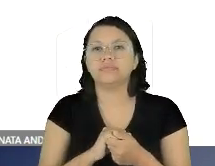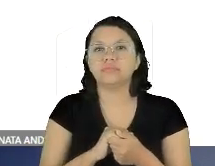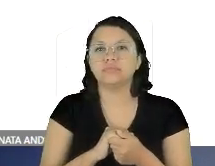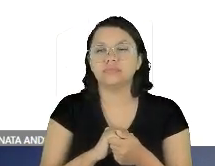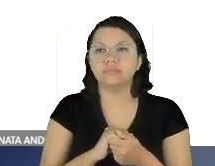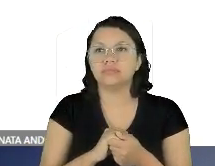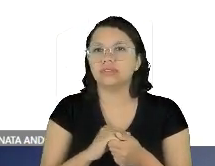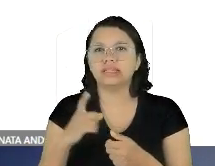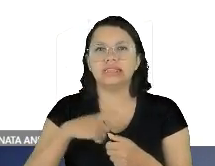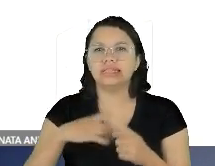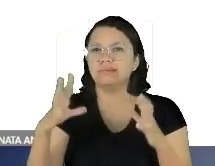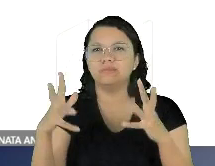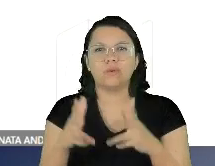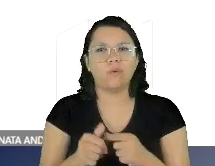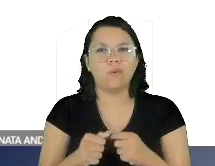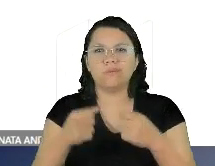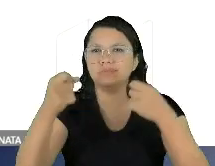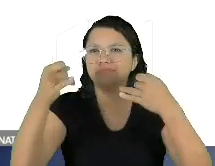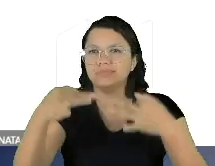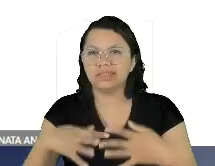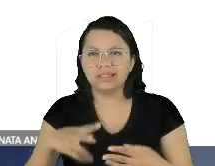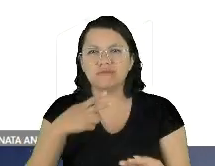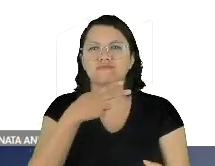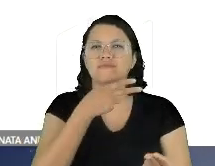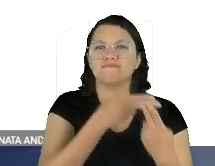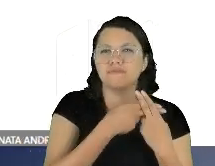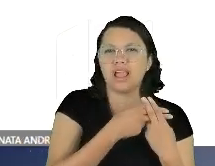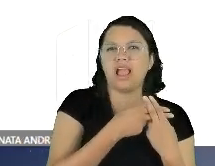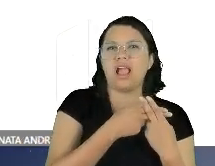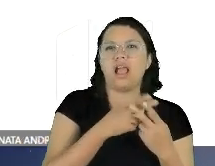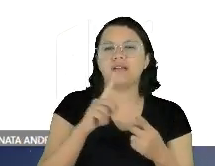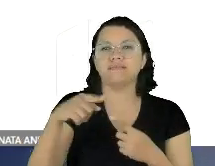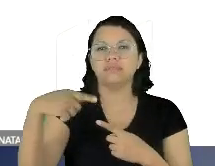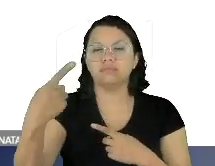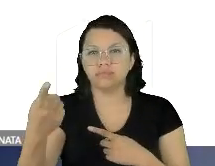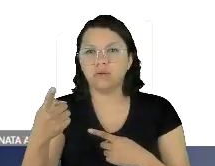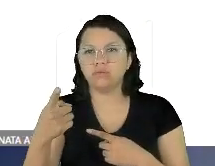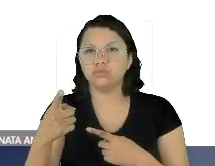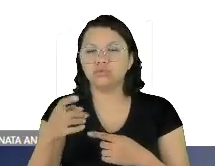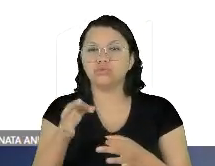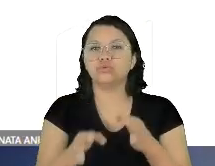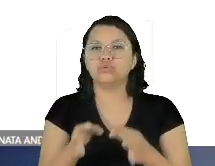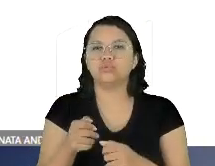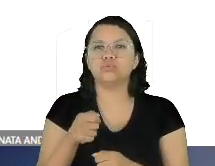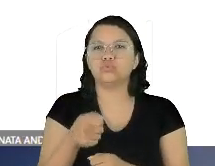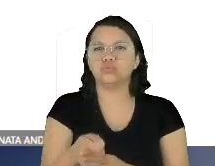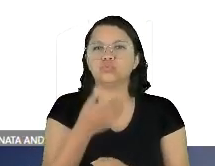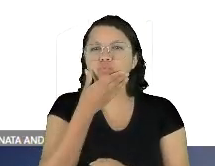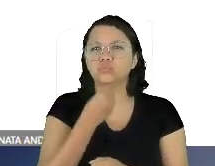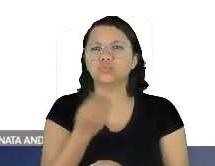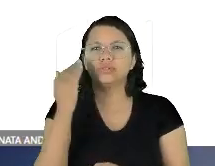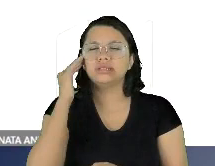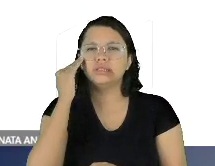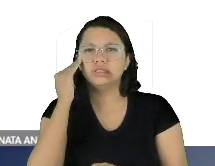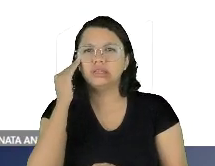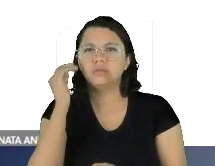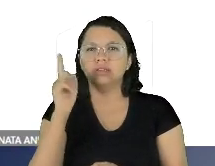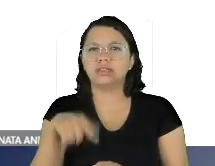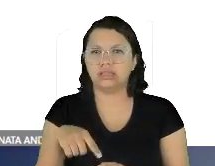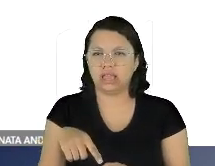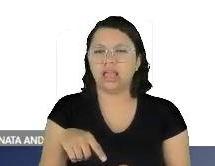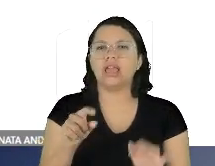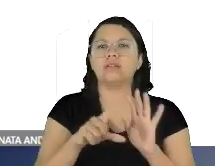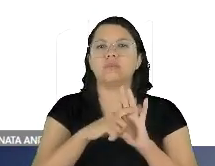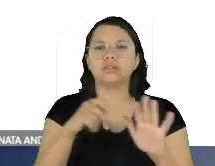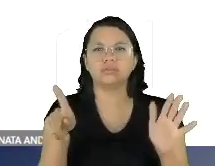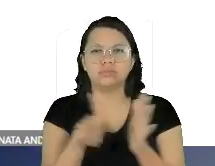E lá tem toda a explicação do caso. Ele foi preso e depois o juiz da agência de custódia entendeu que era um artigo